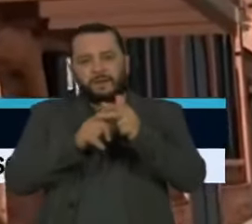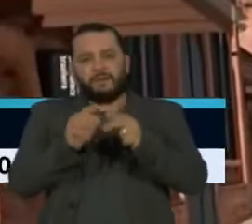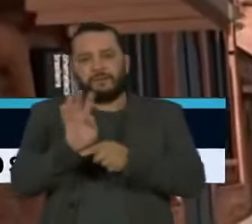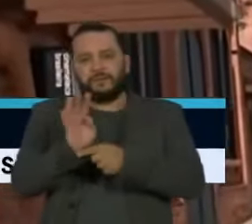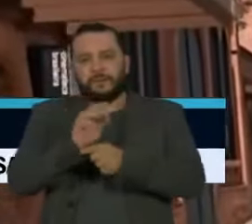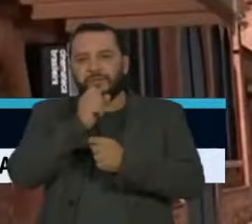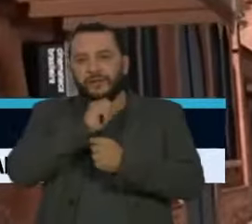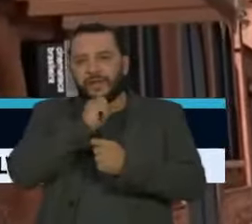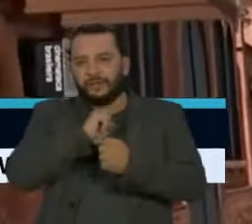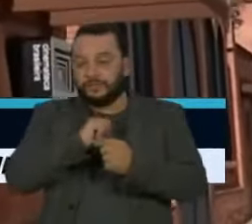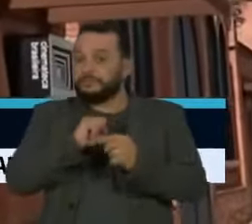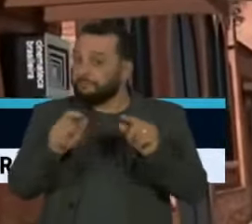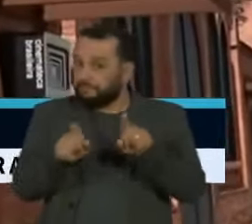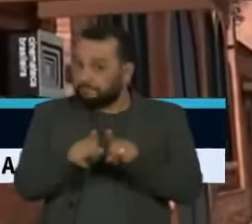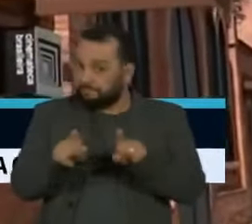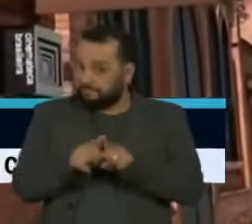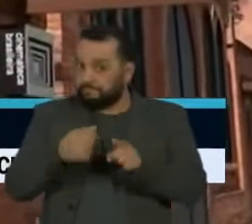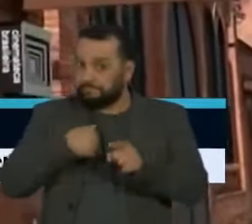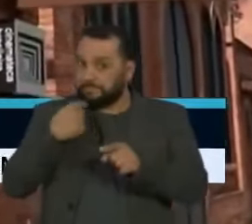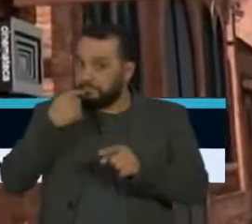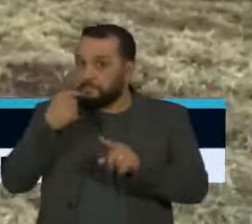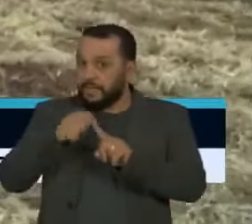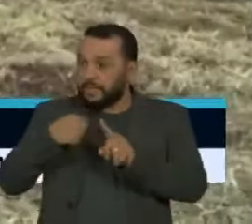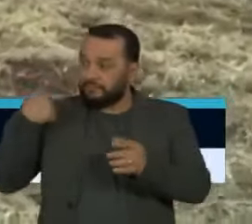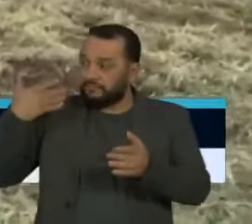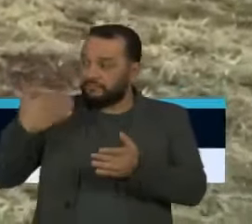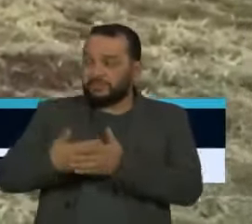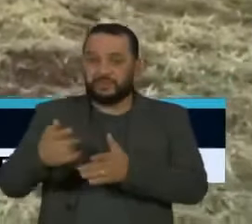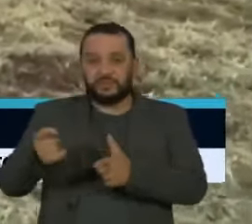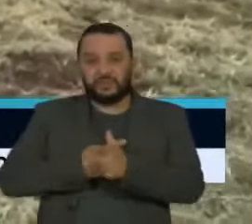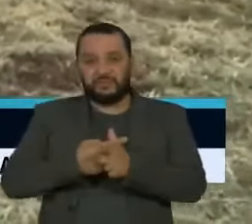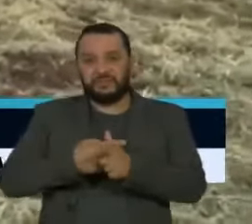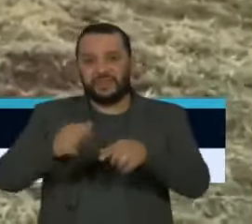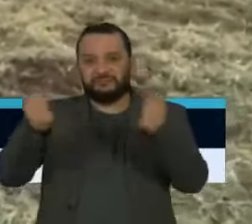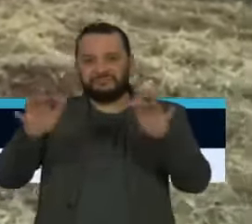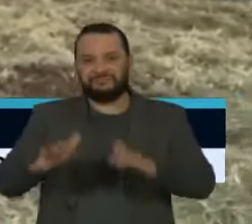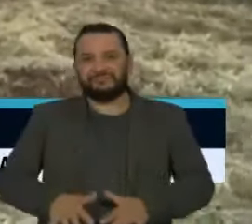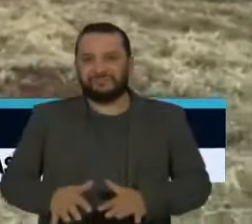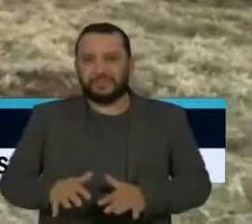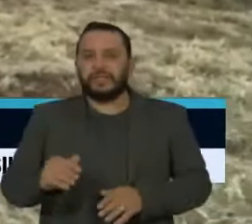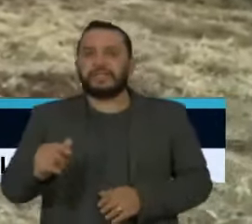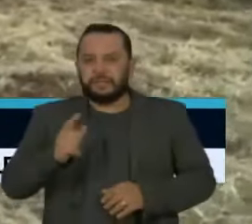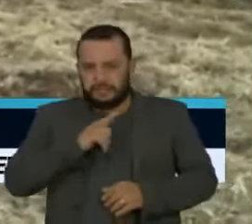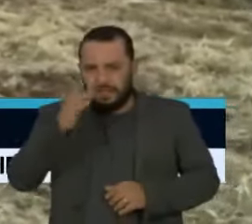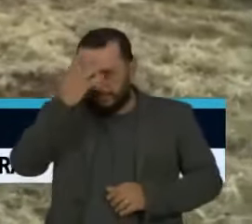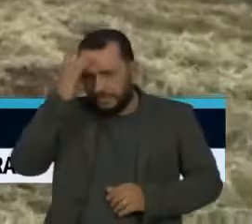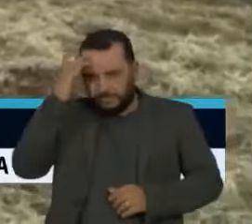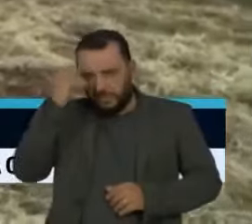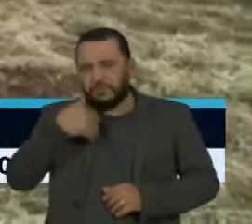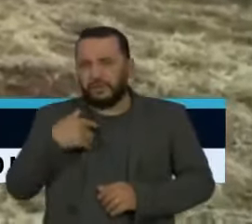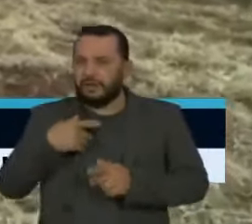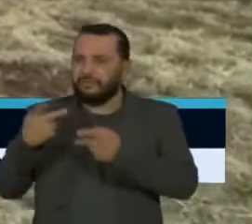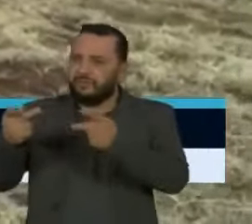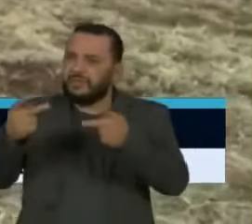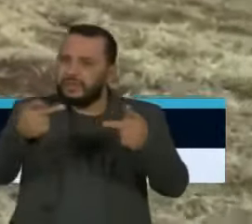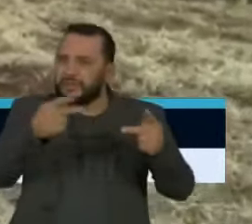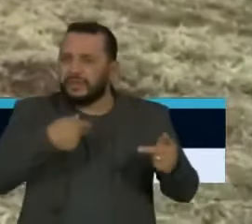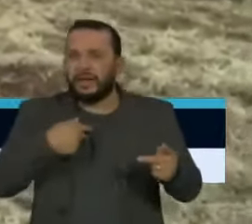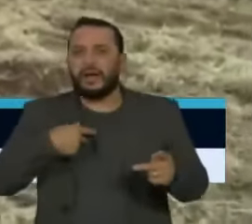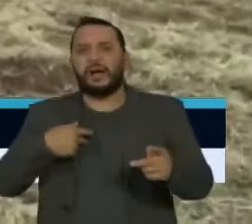muitas dívidas e a Cinemateca mergulhou em crise. Tem um público grande que vai a mostras, oficinas,